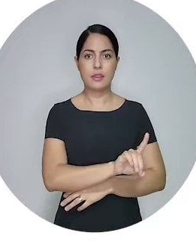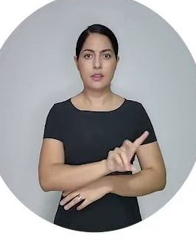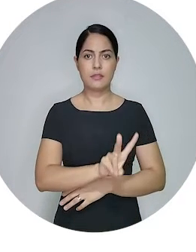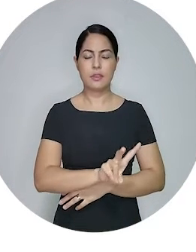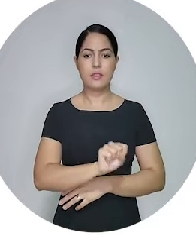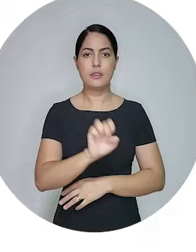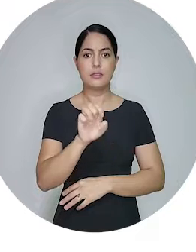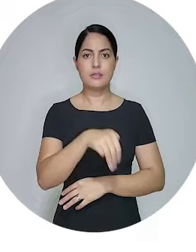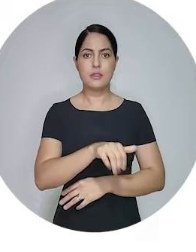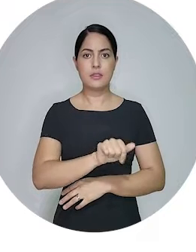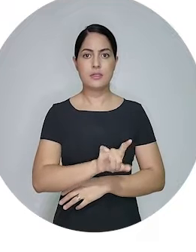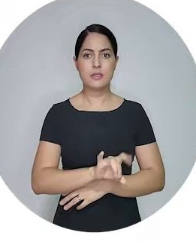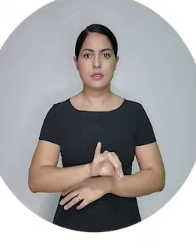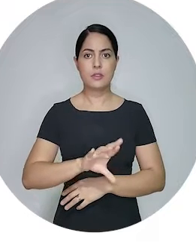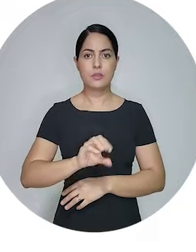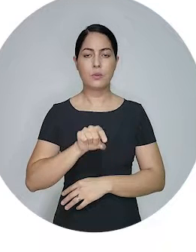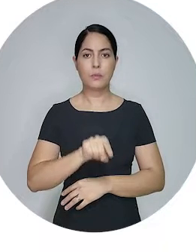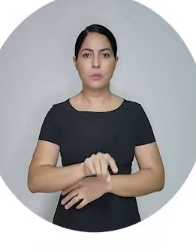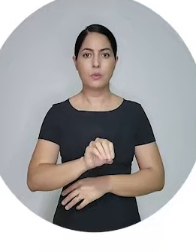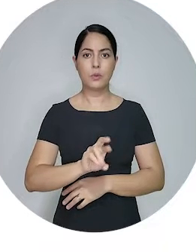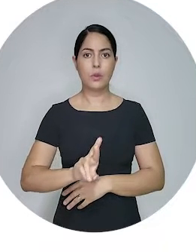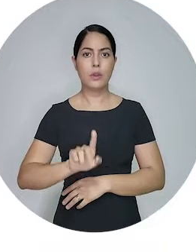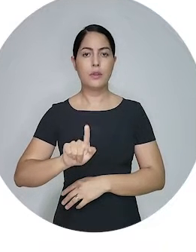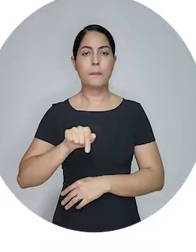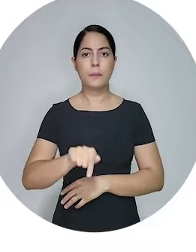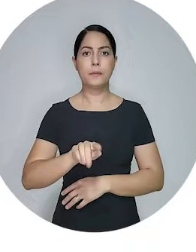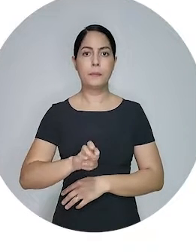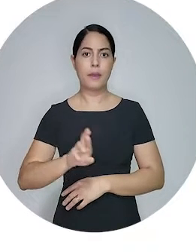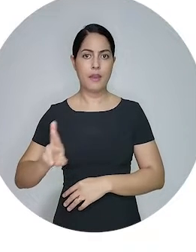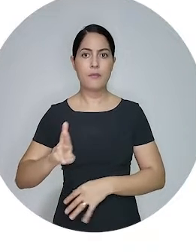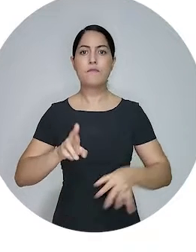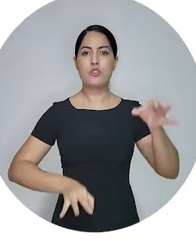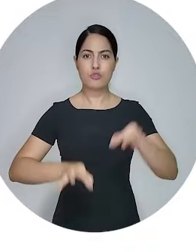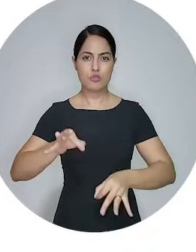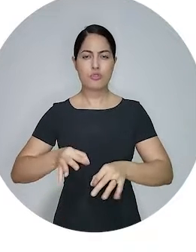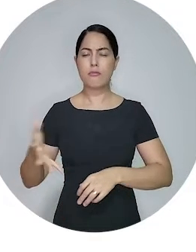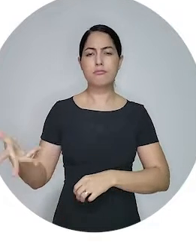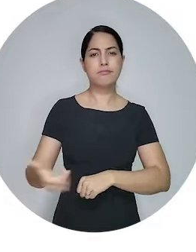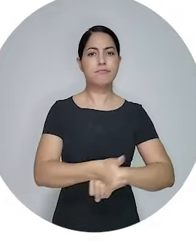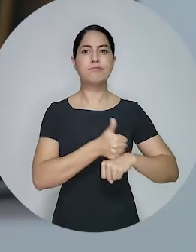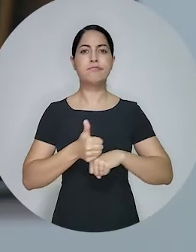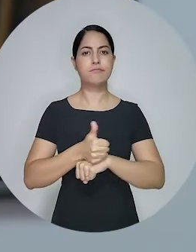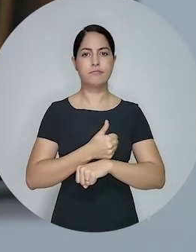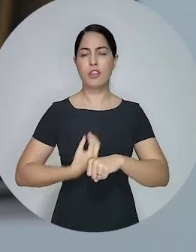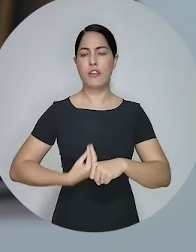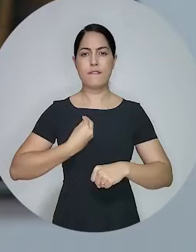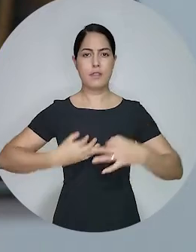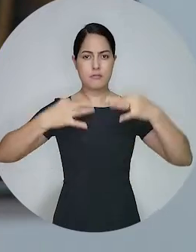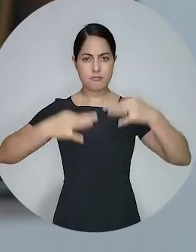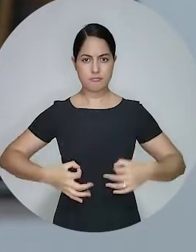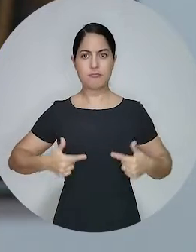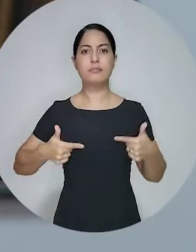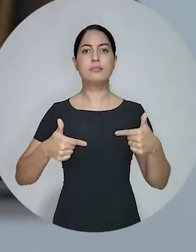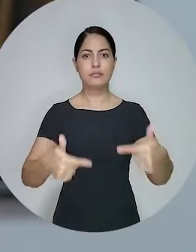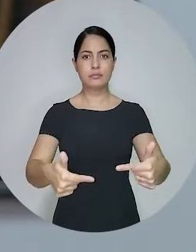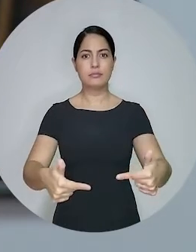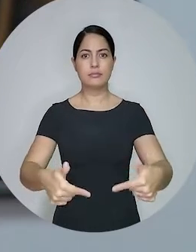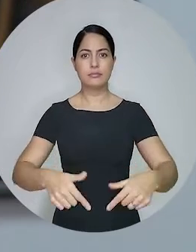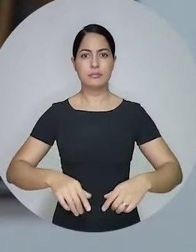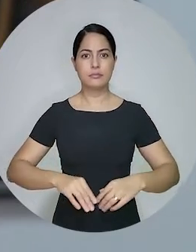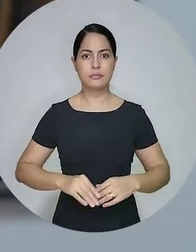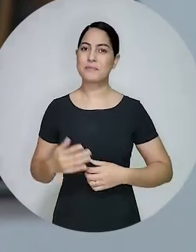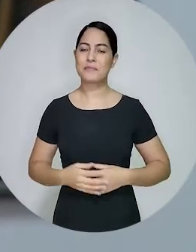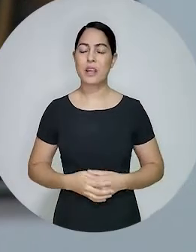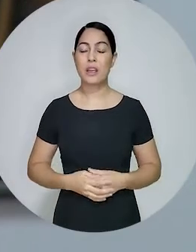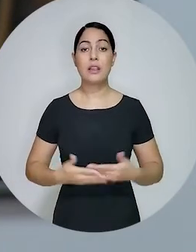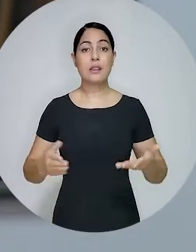advsemassédio.org.br. Porque justiça também é poder exercer a sua profissão com dignidade. O Conselho Federal, por meio da